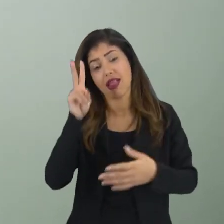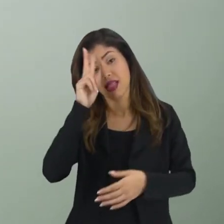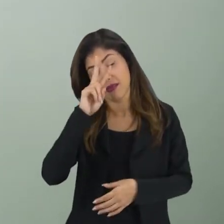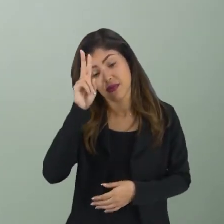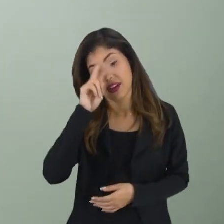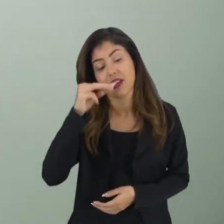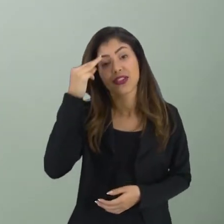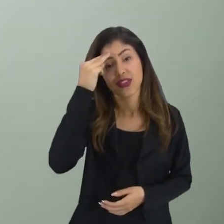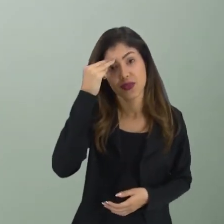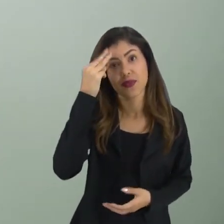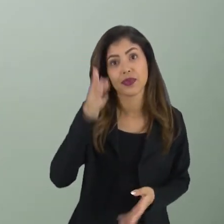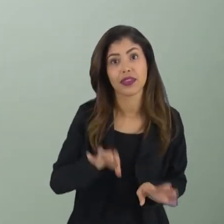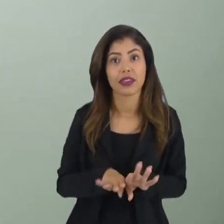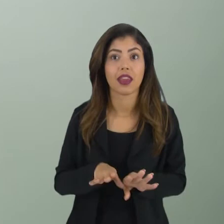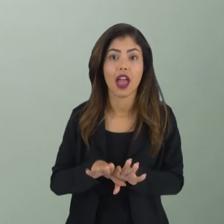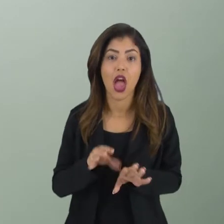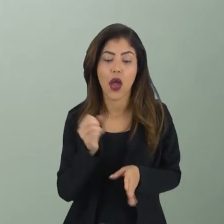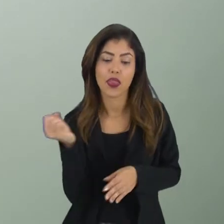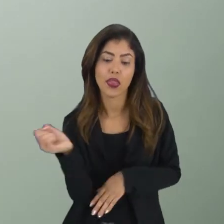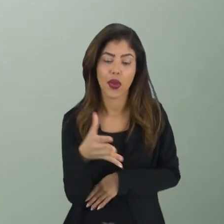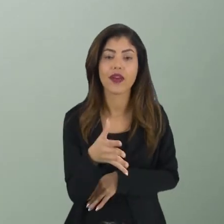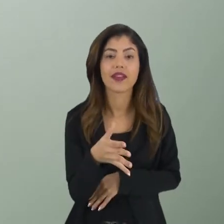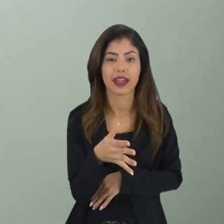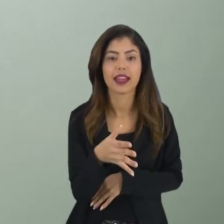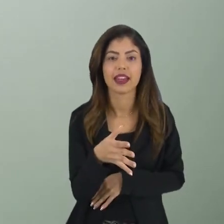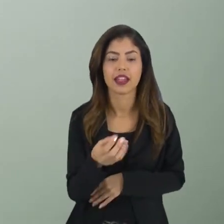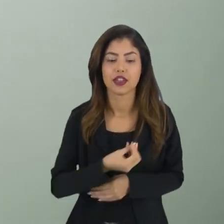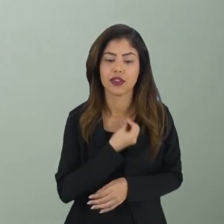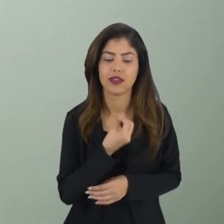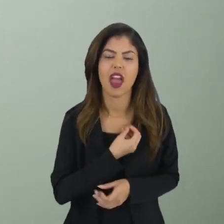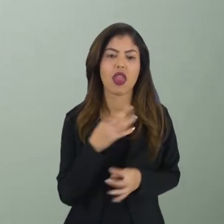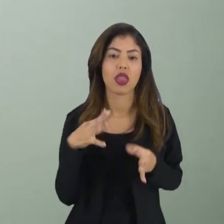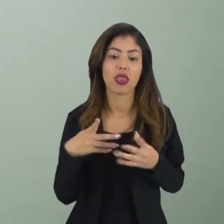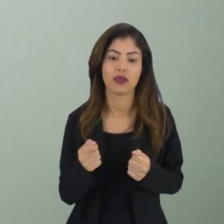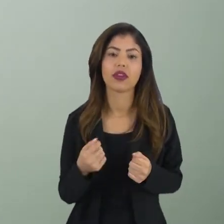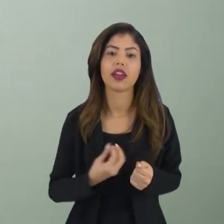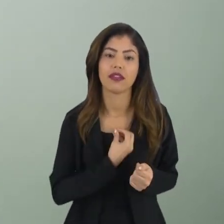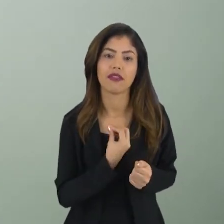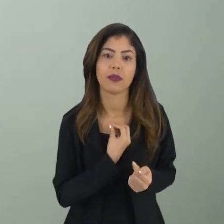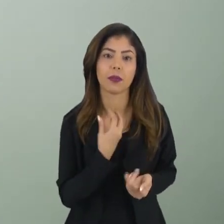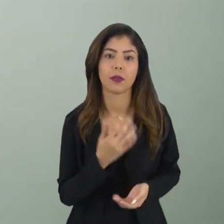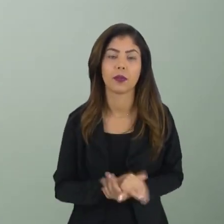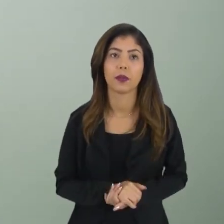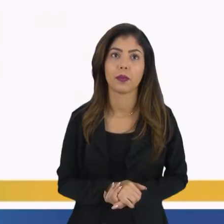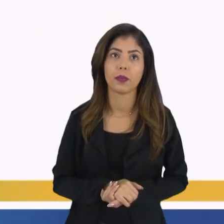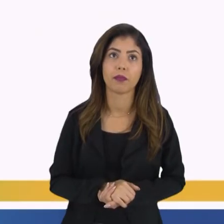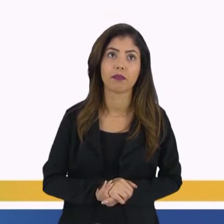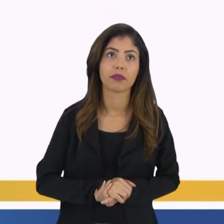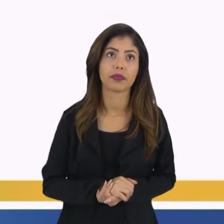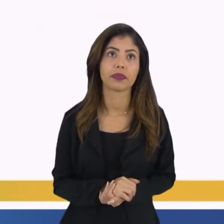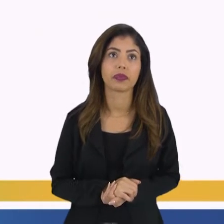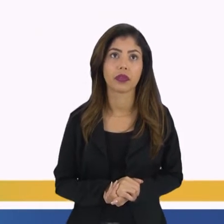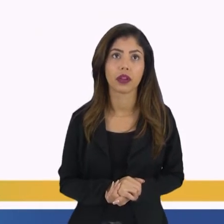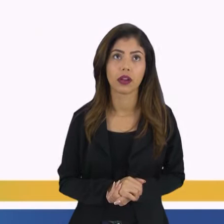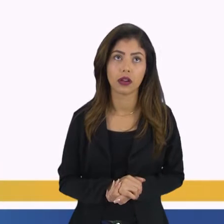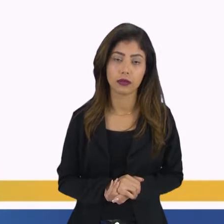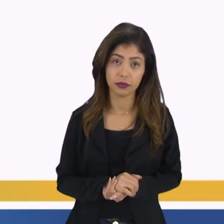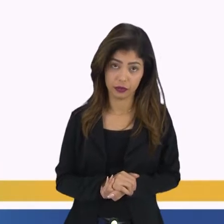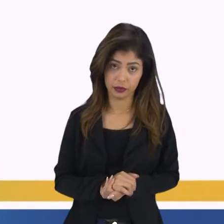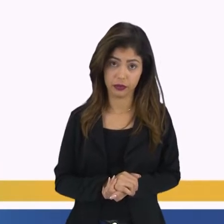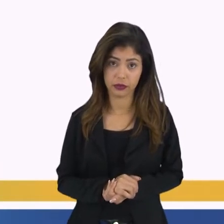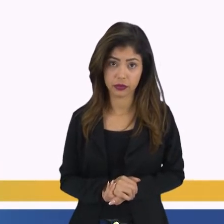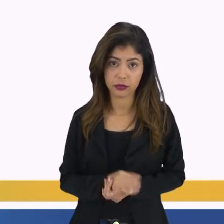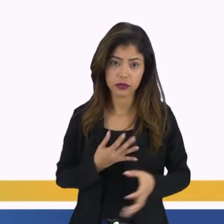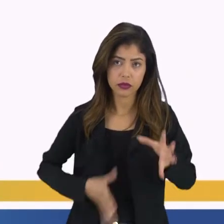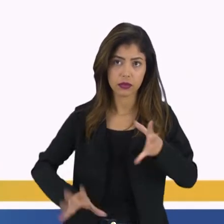suas memórias a partir de uma nova perspectiva da vida e de tudo que ele vivenciou. Tudo bem? Certo, pessoal? Pessoal, vamos